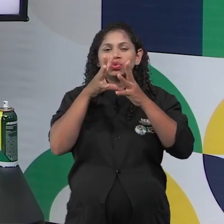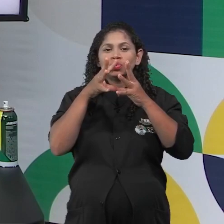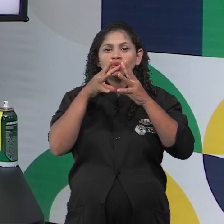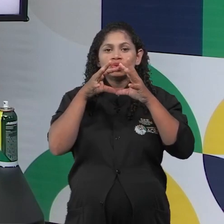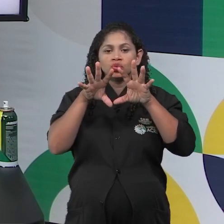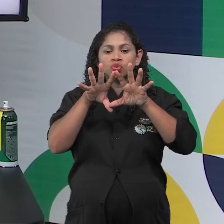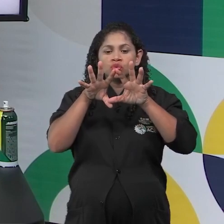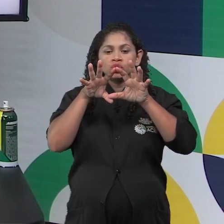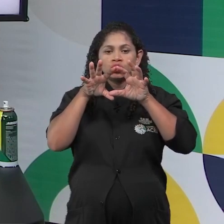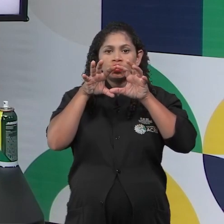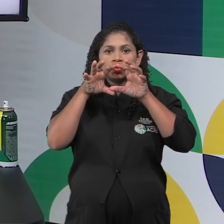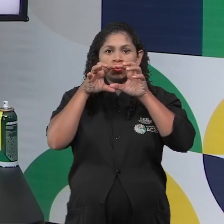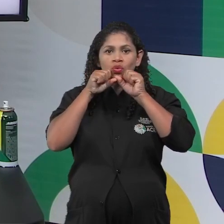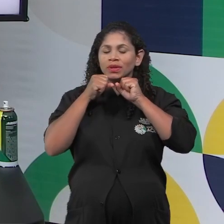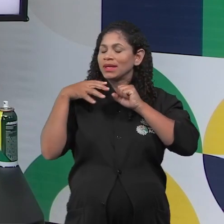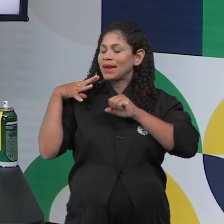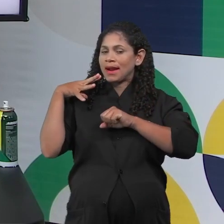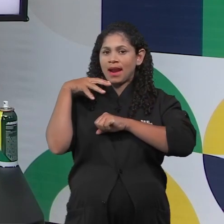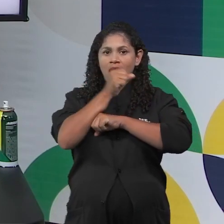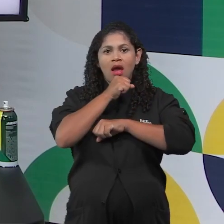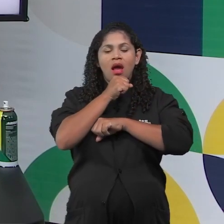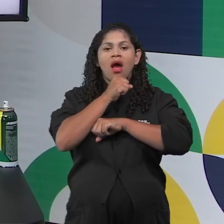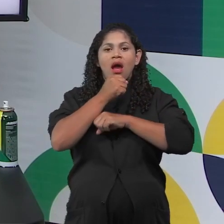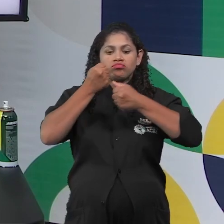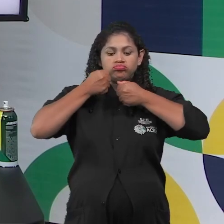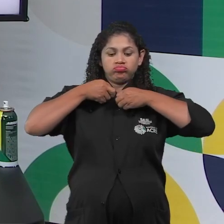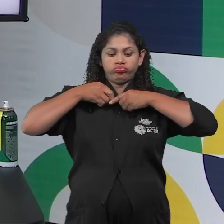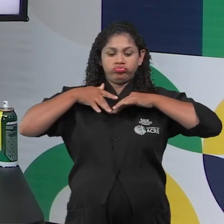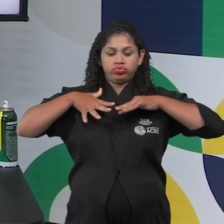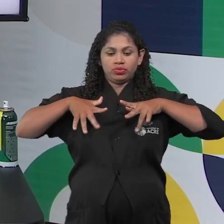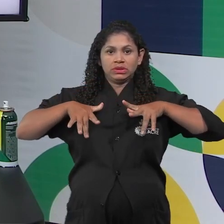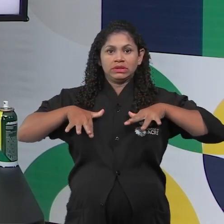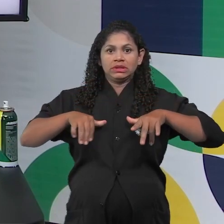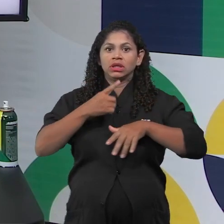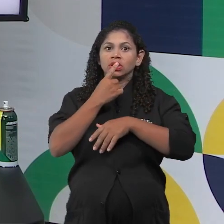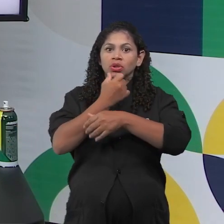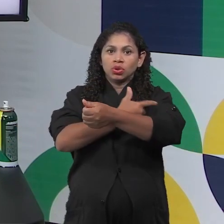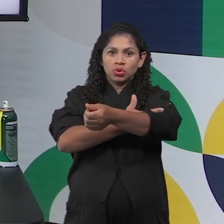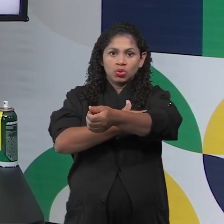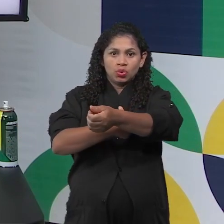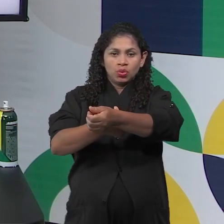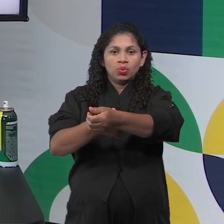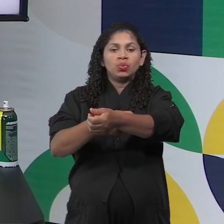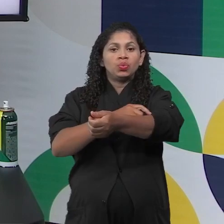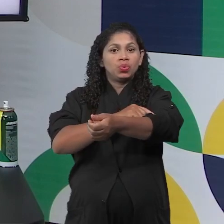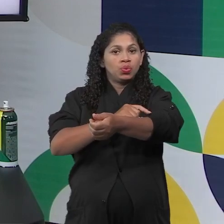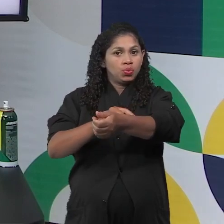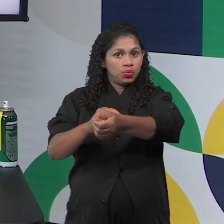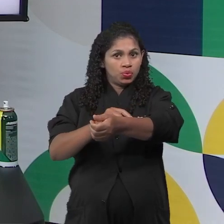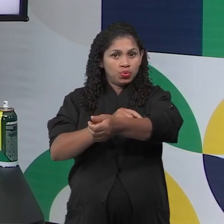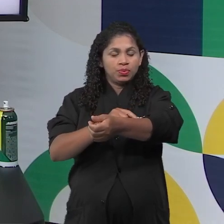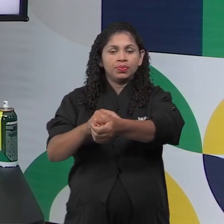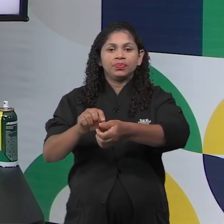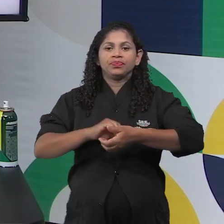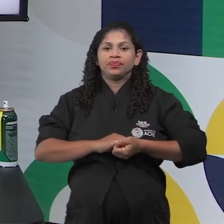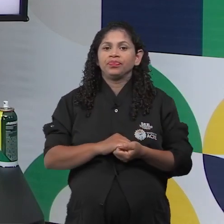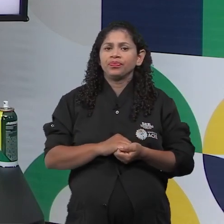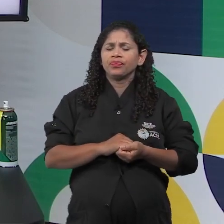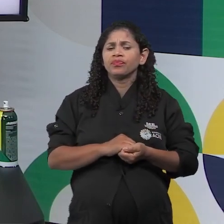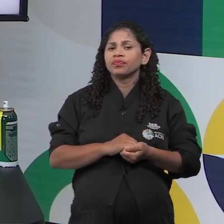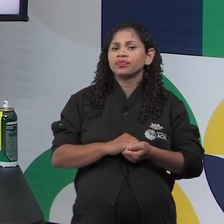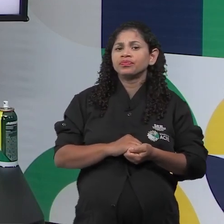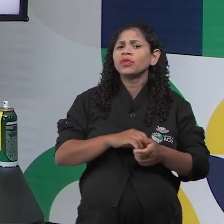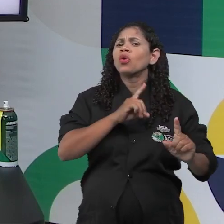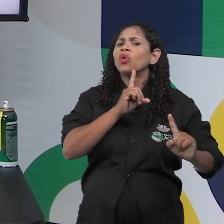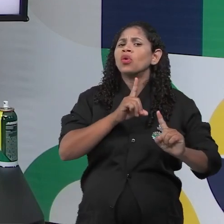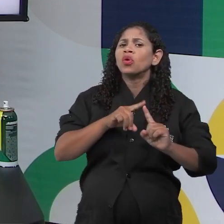rapidamente cai ali na circulação sanguínea. Então, são medicamentos de rápida ação. E quais são os tipos de medicamentos